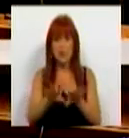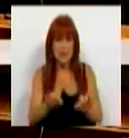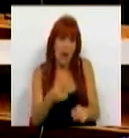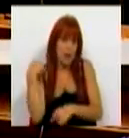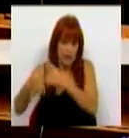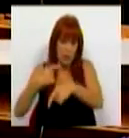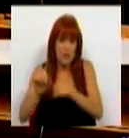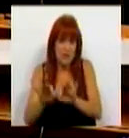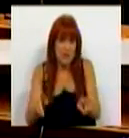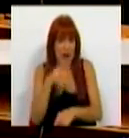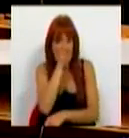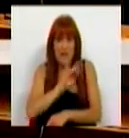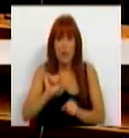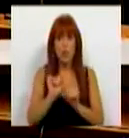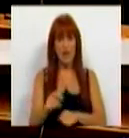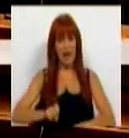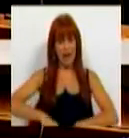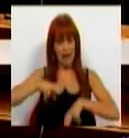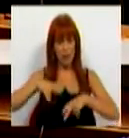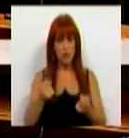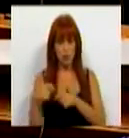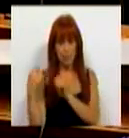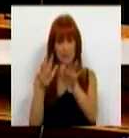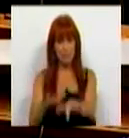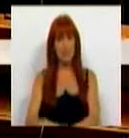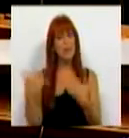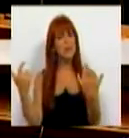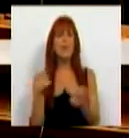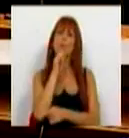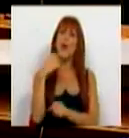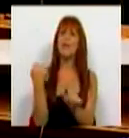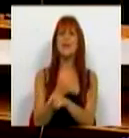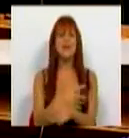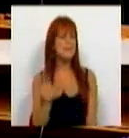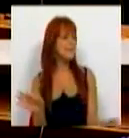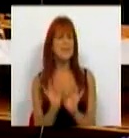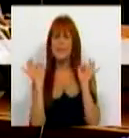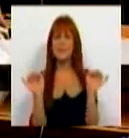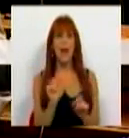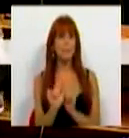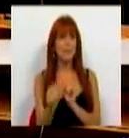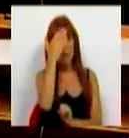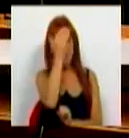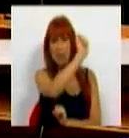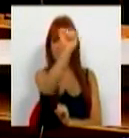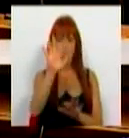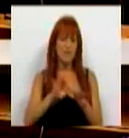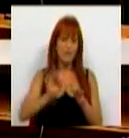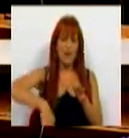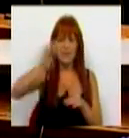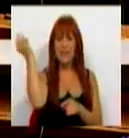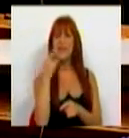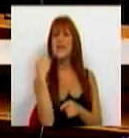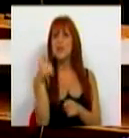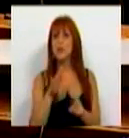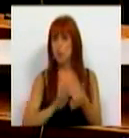sua tradição, como é a sua praxis e a sua riqueza no debate parlamentar, poderem agir em conformidade com a sua consciência. Por fim,